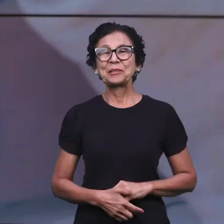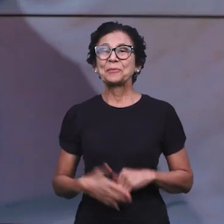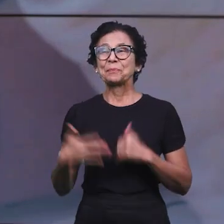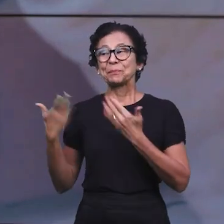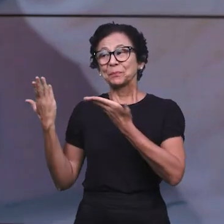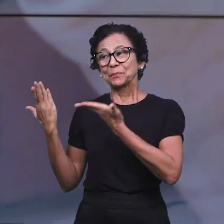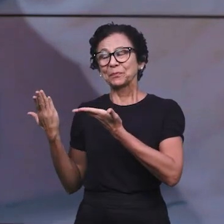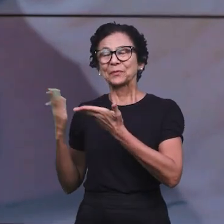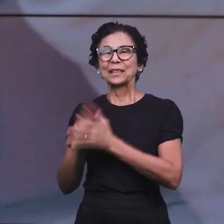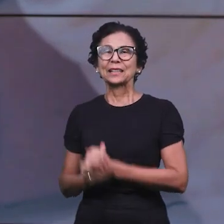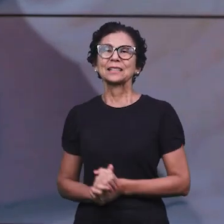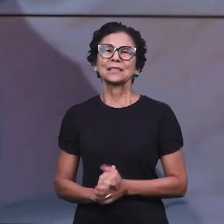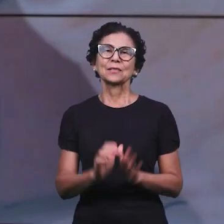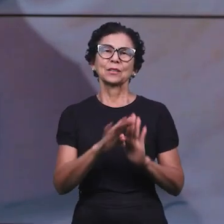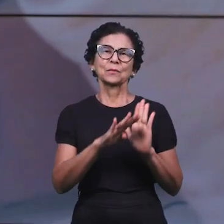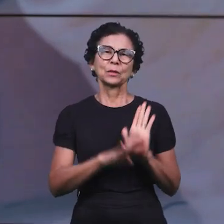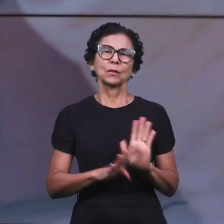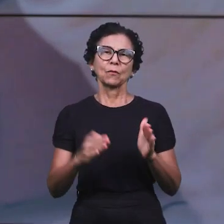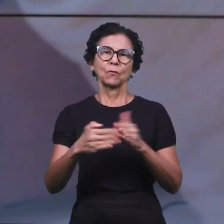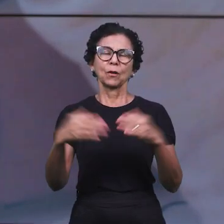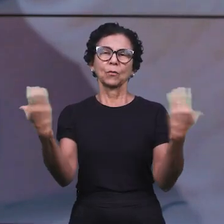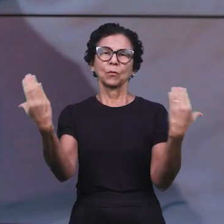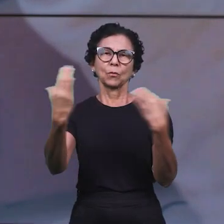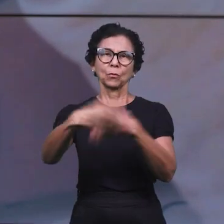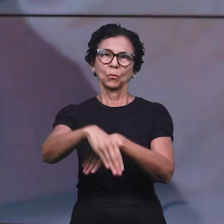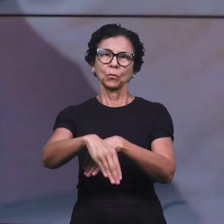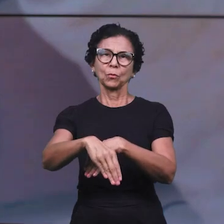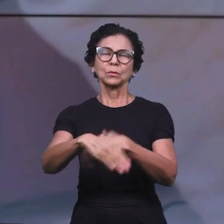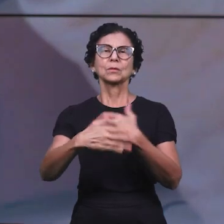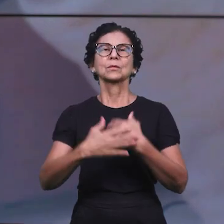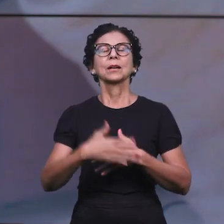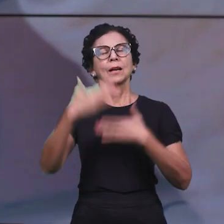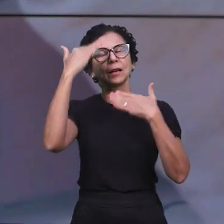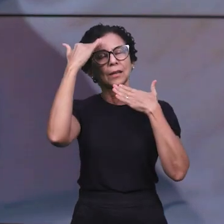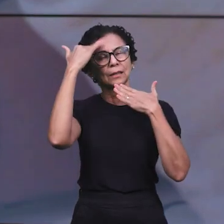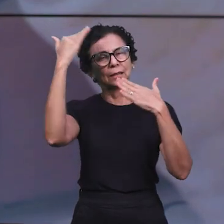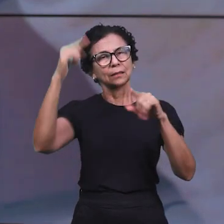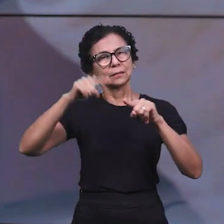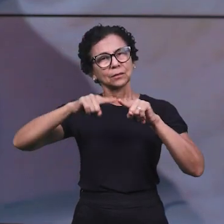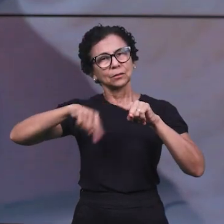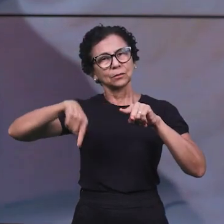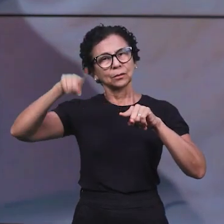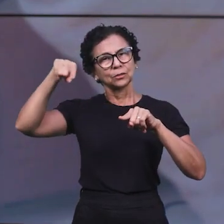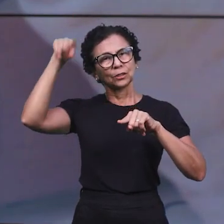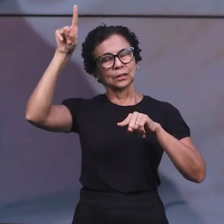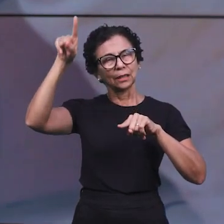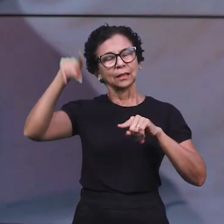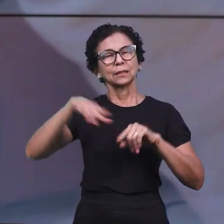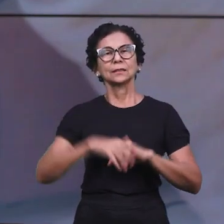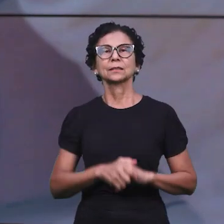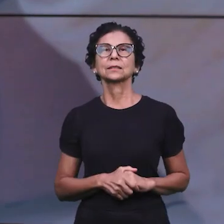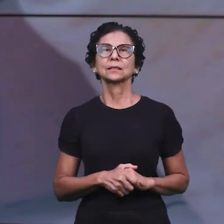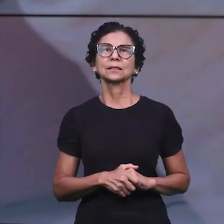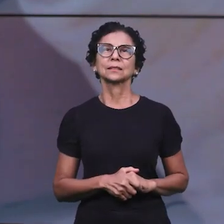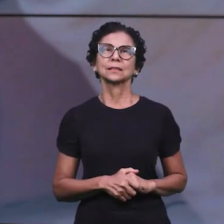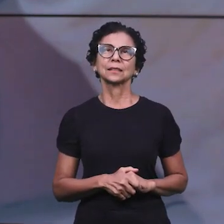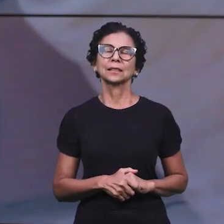Então, esse foi o nosso programa Foco nos Concursos de hoje. Agradeço a sua audiência.